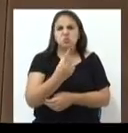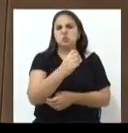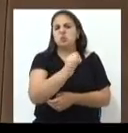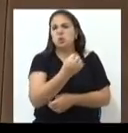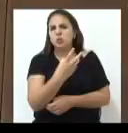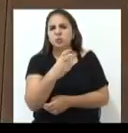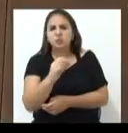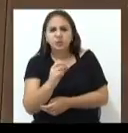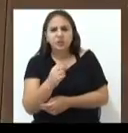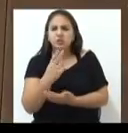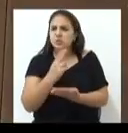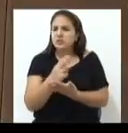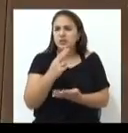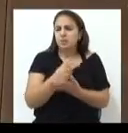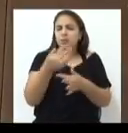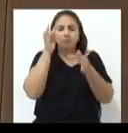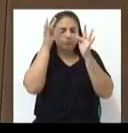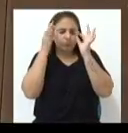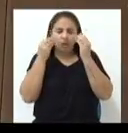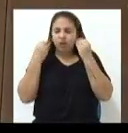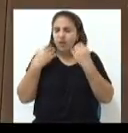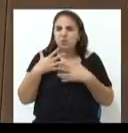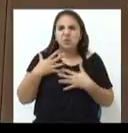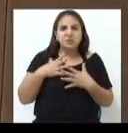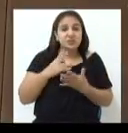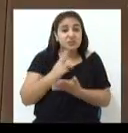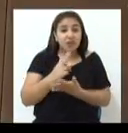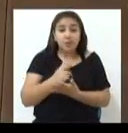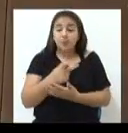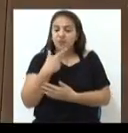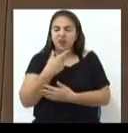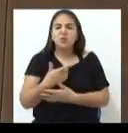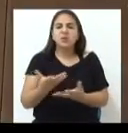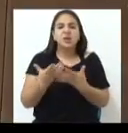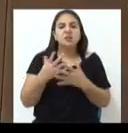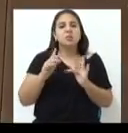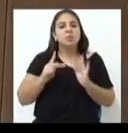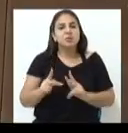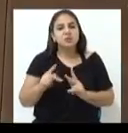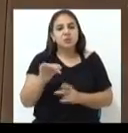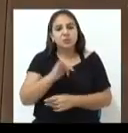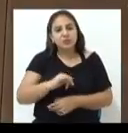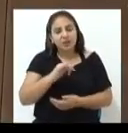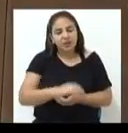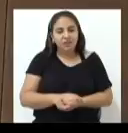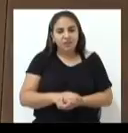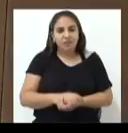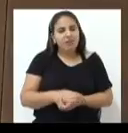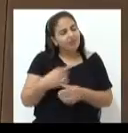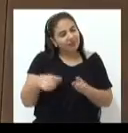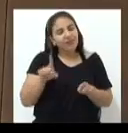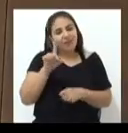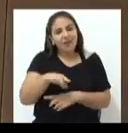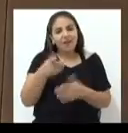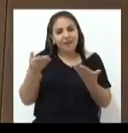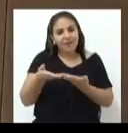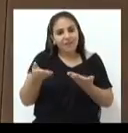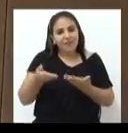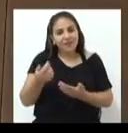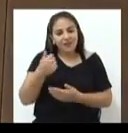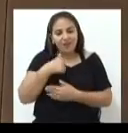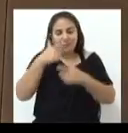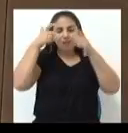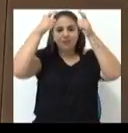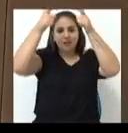vaidade sempre, desde nova. Sempre pretendia, um dia quero ser alguém. E tive a honra de ser agora